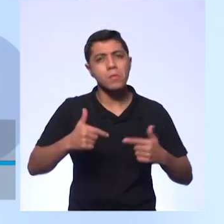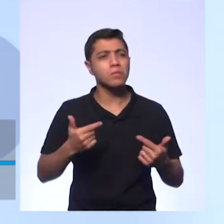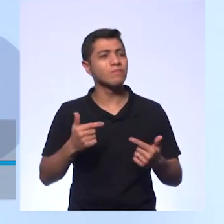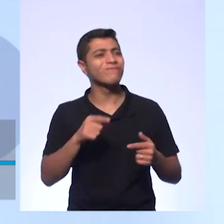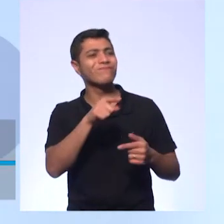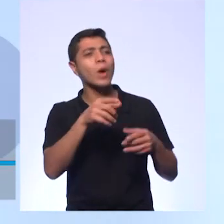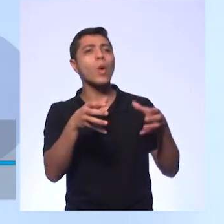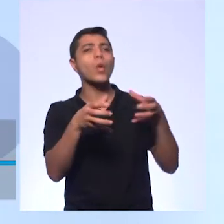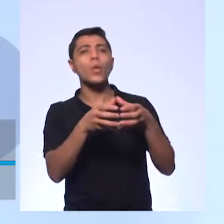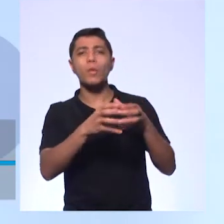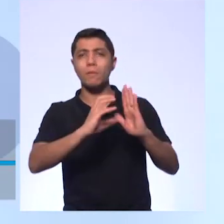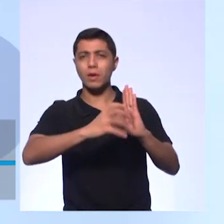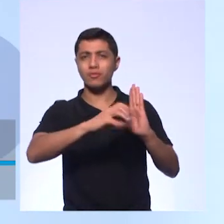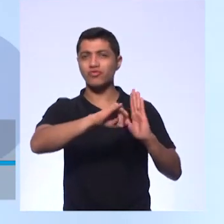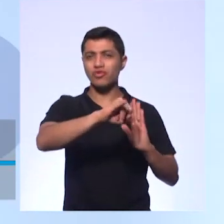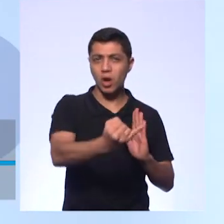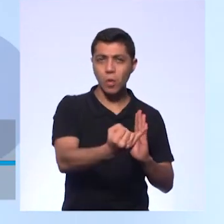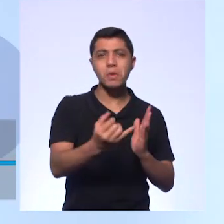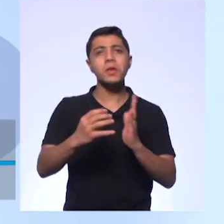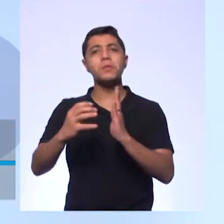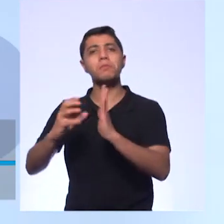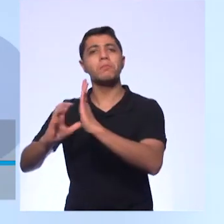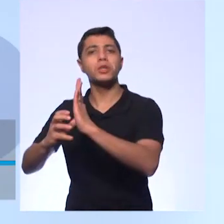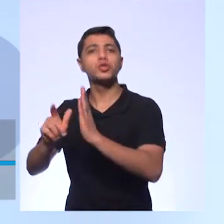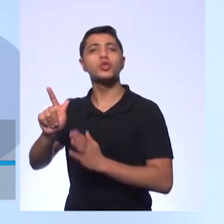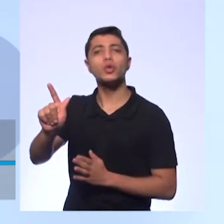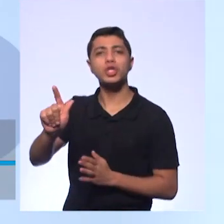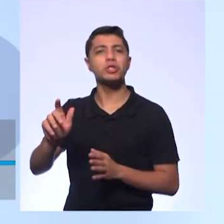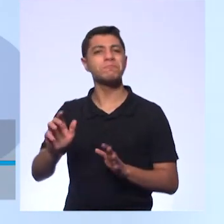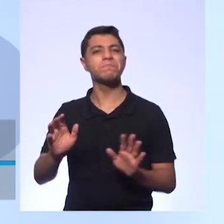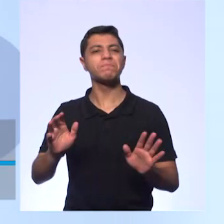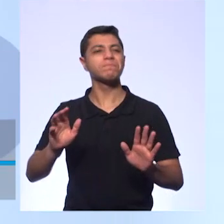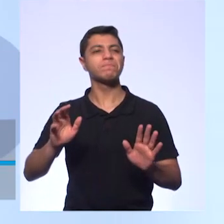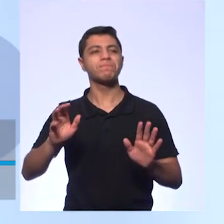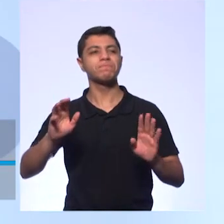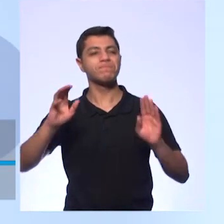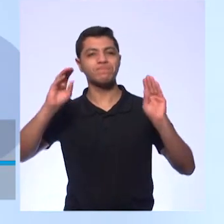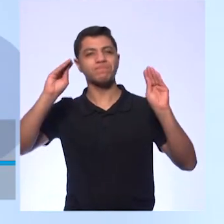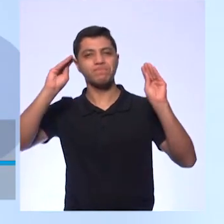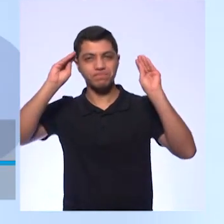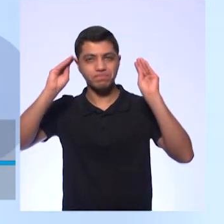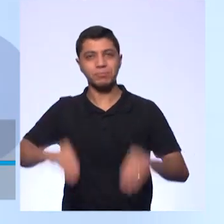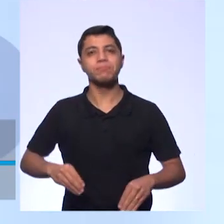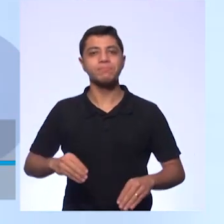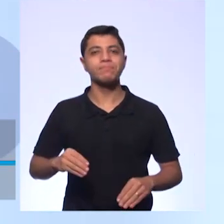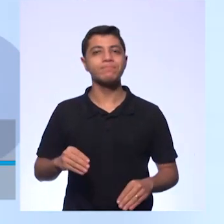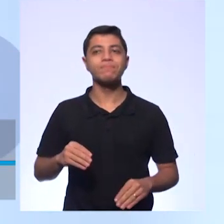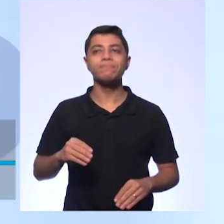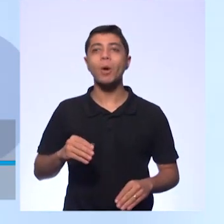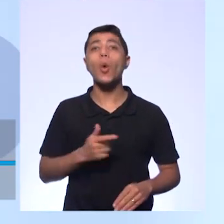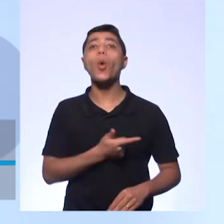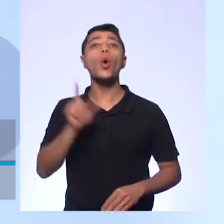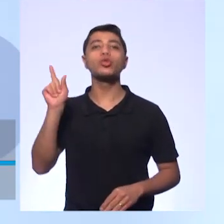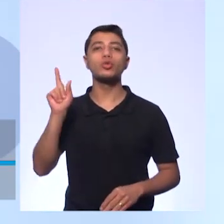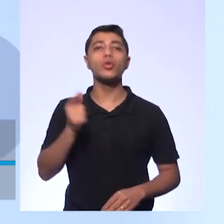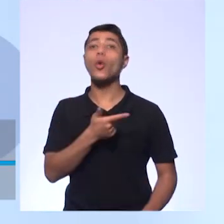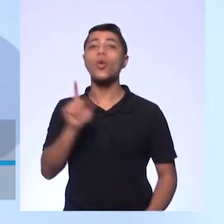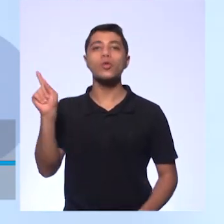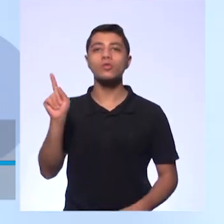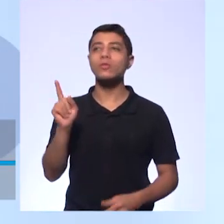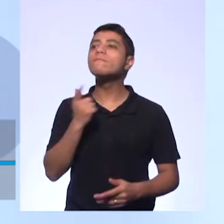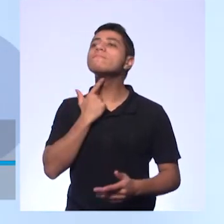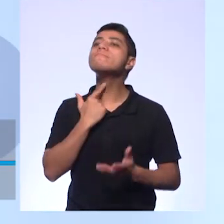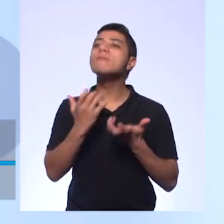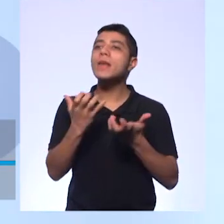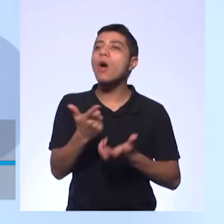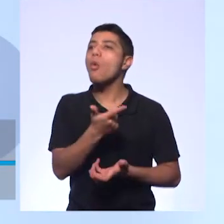dois grupos no poder. Então, a própria população francesa começou a ansiar, tipo, olha, alguém precisa dar fim nesse processo todo, alguém precisa